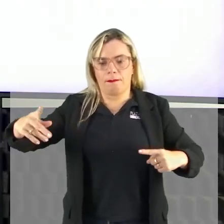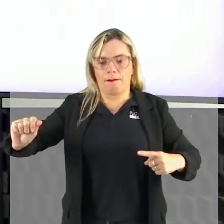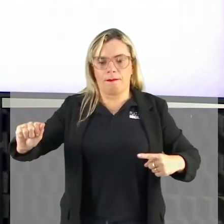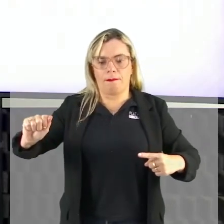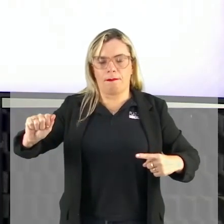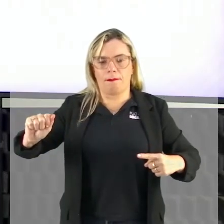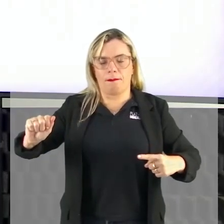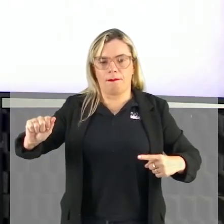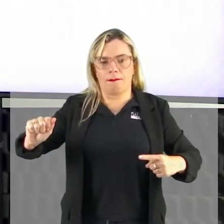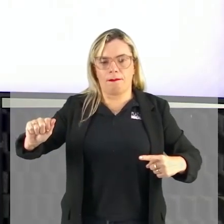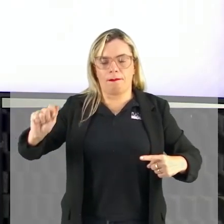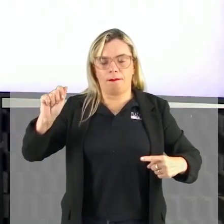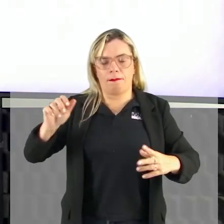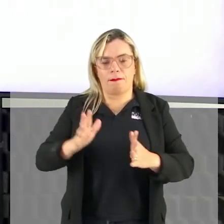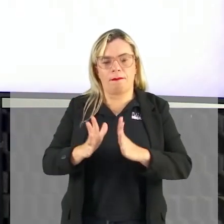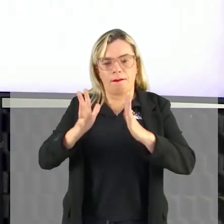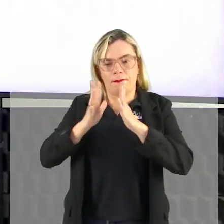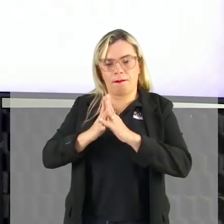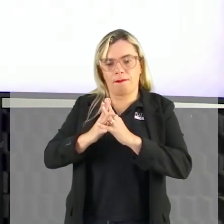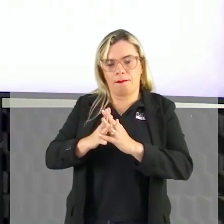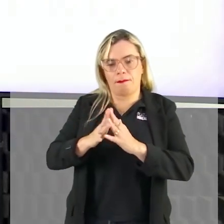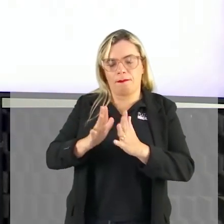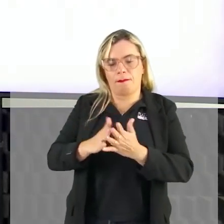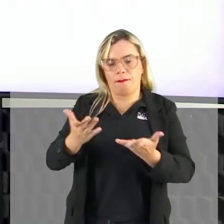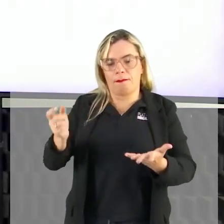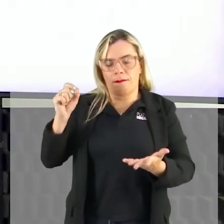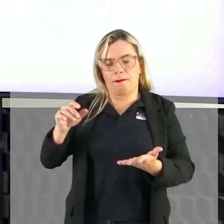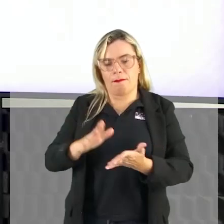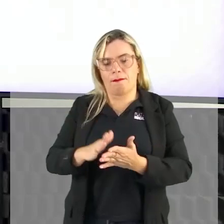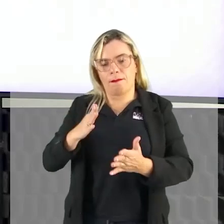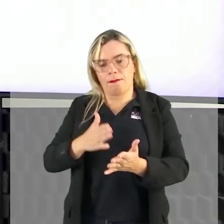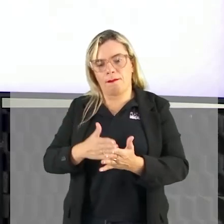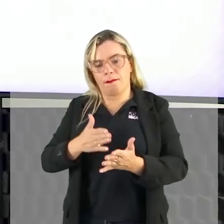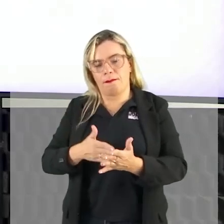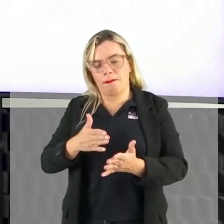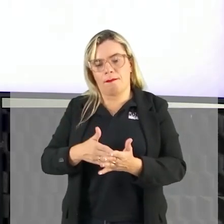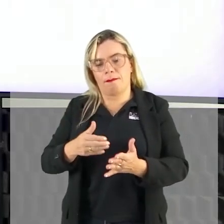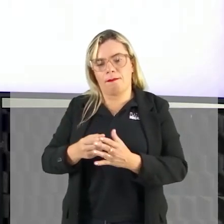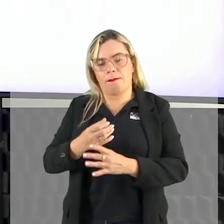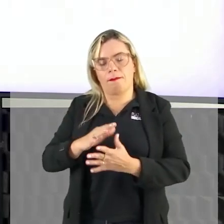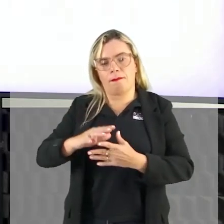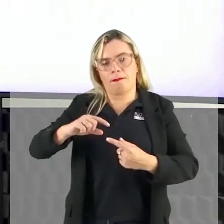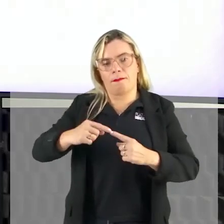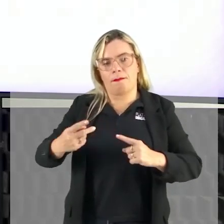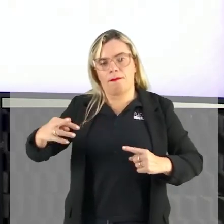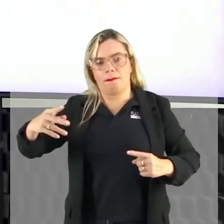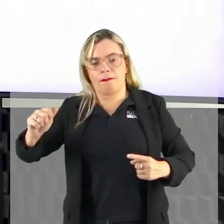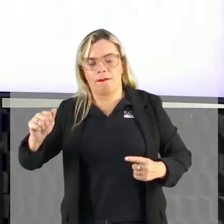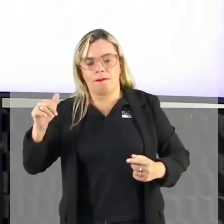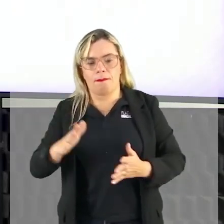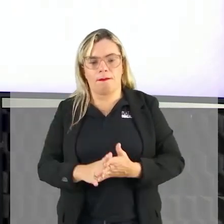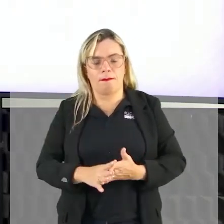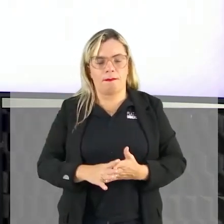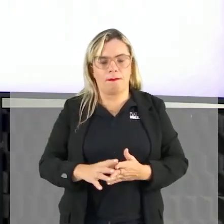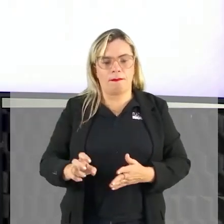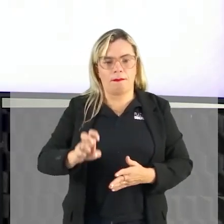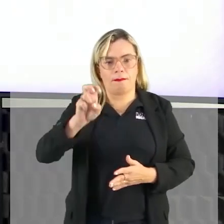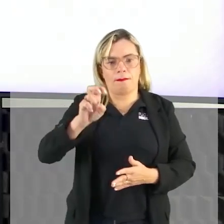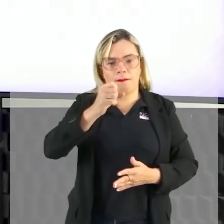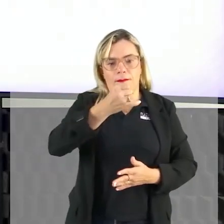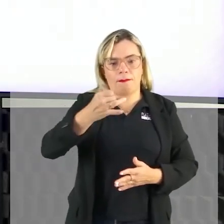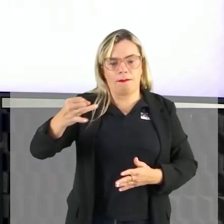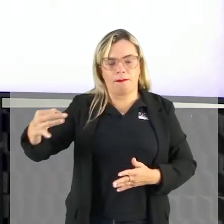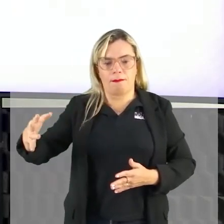então atrapalha a síntese de uracila, atrapalha a síntese de RNA. Então, são os nossos 5 antimicrobianos e as suas